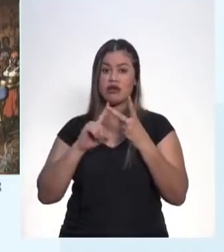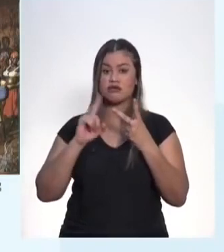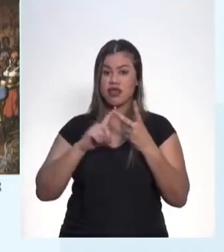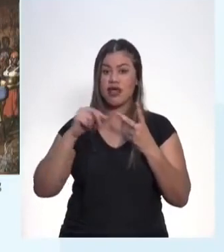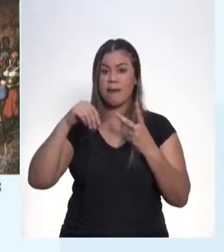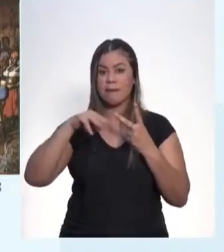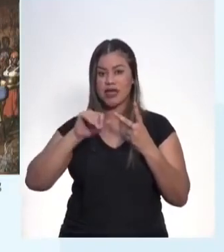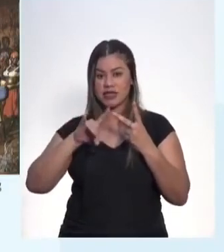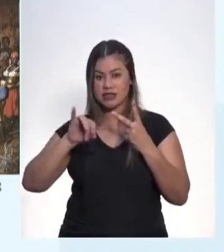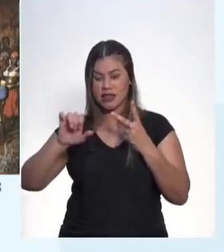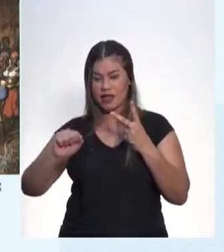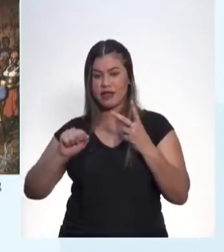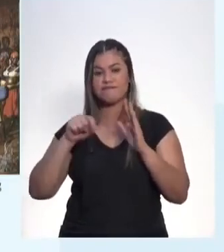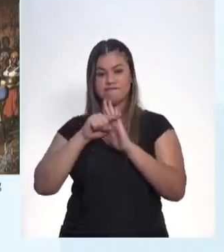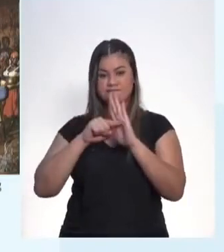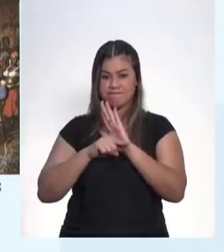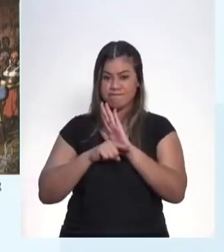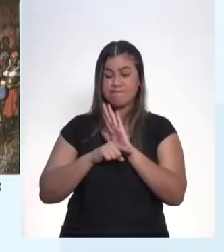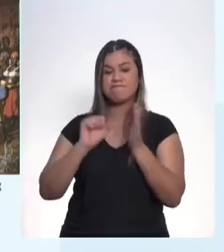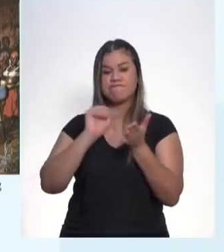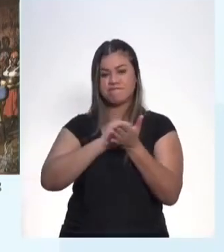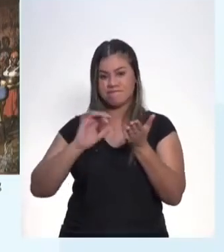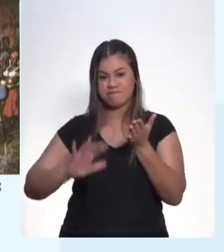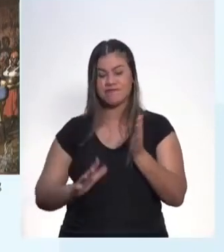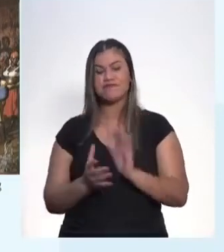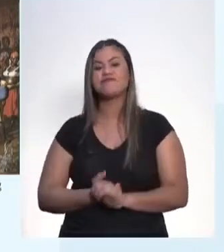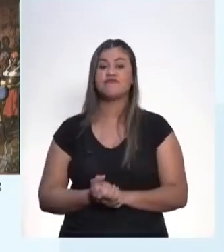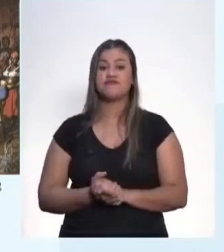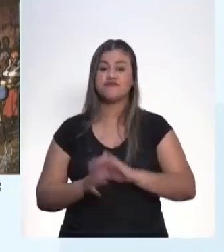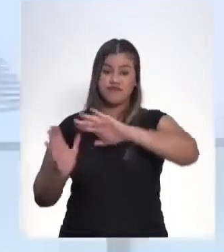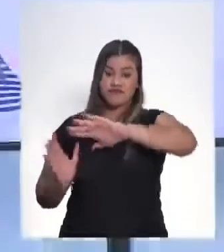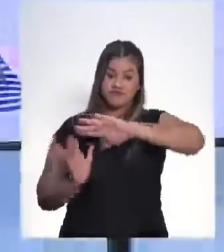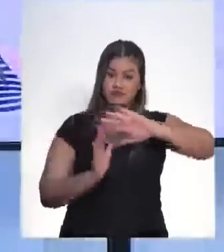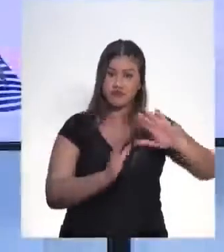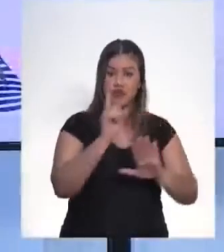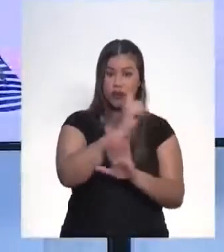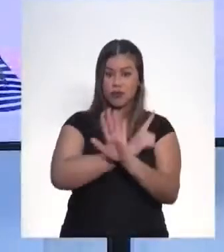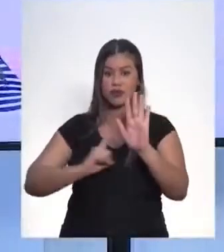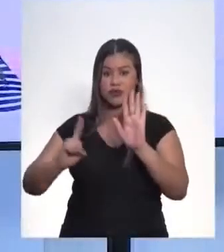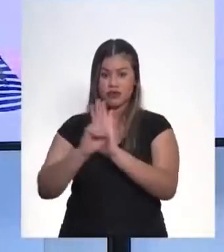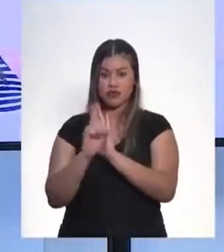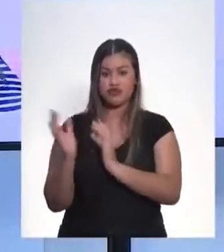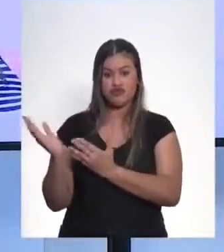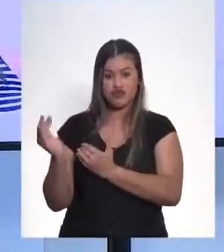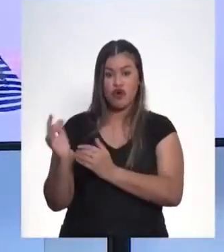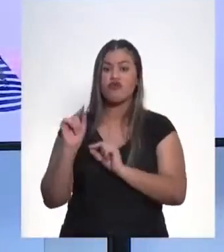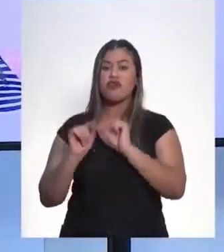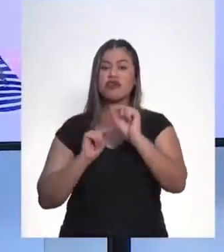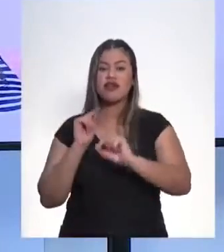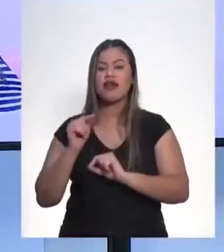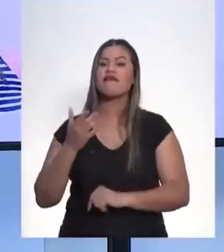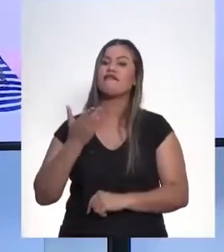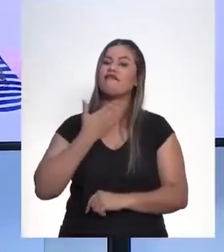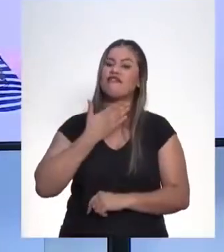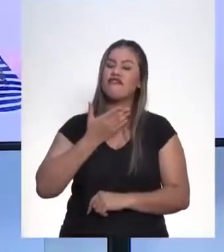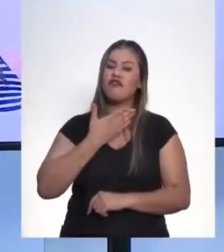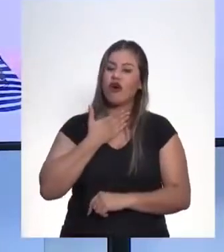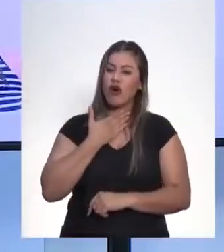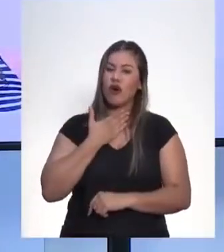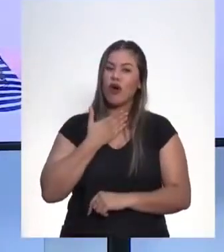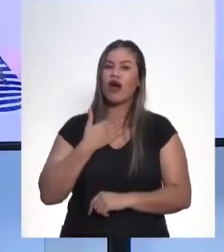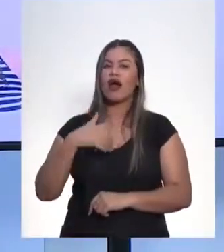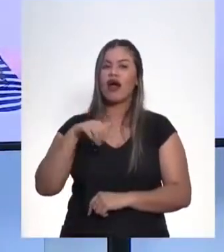atividades, ok? E agora, no protagonismo juvenil, nós vamos ouvir aí a voz da